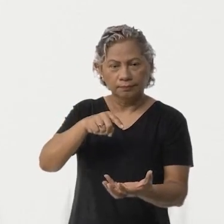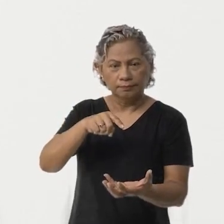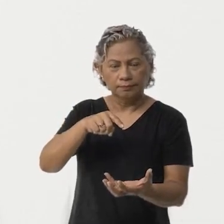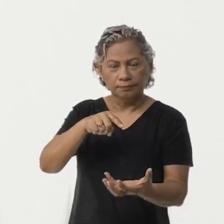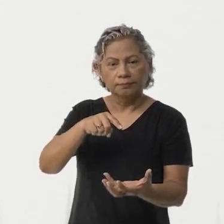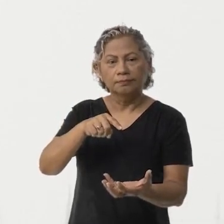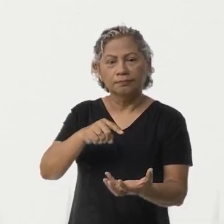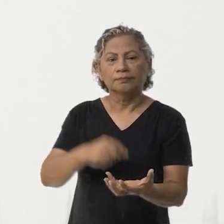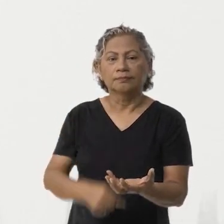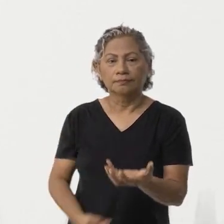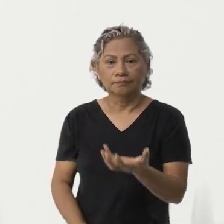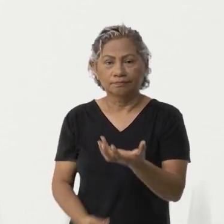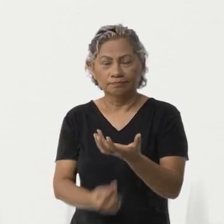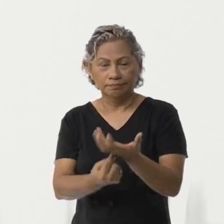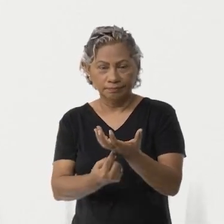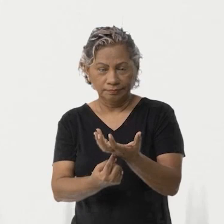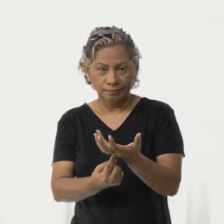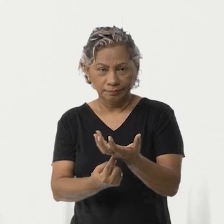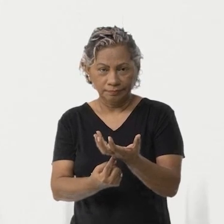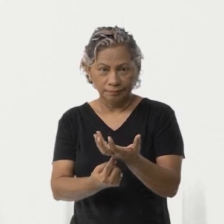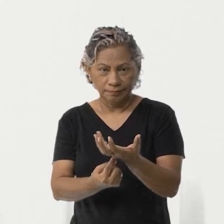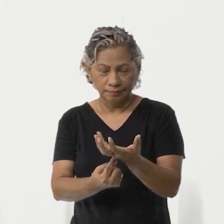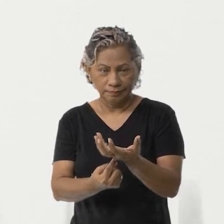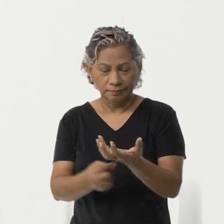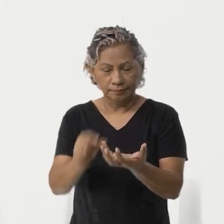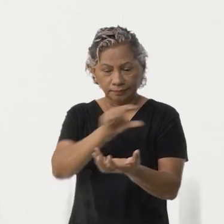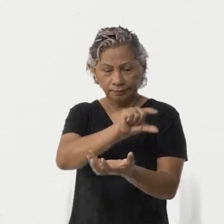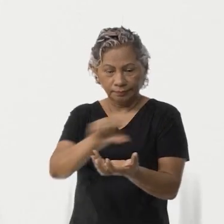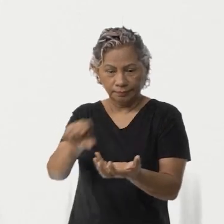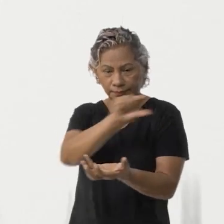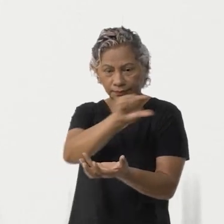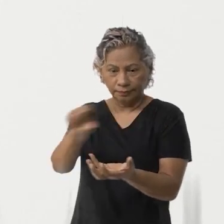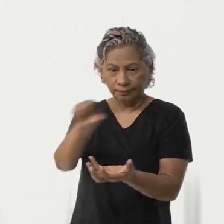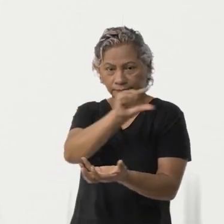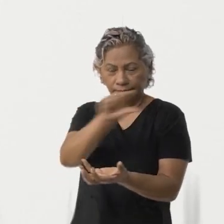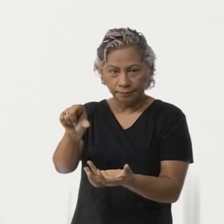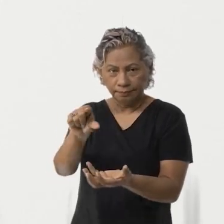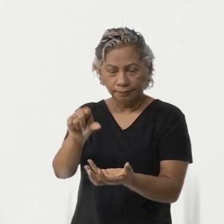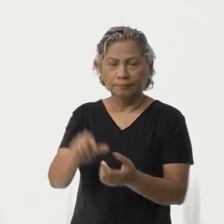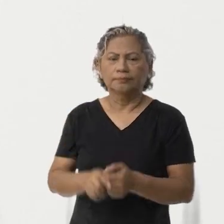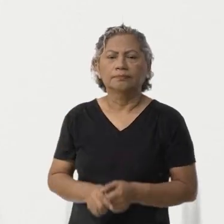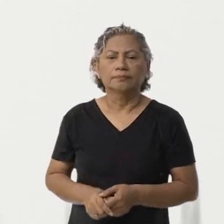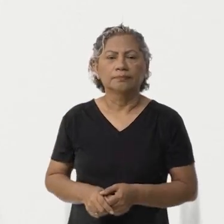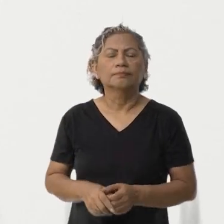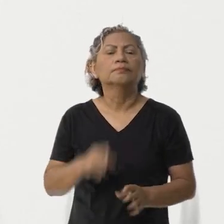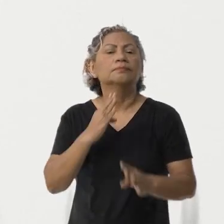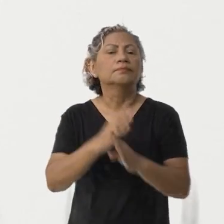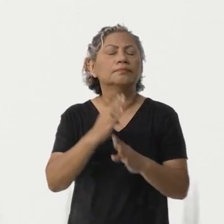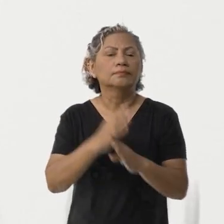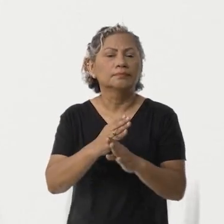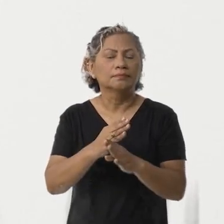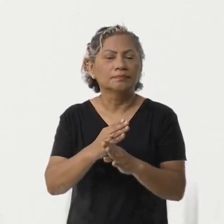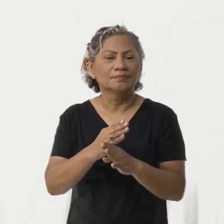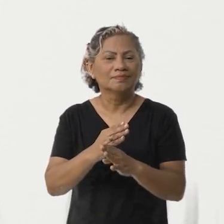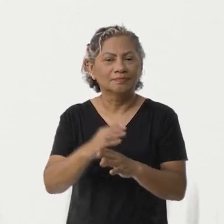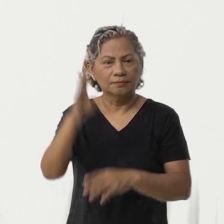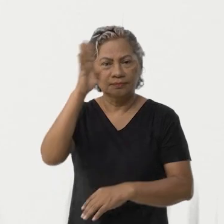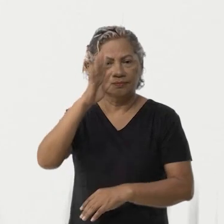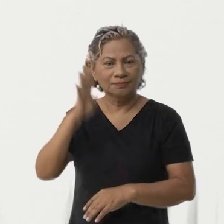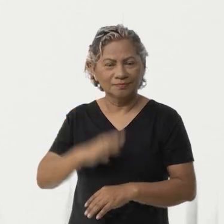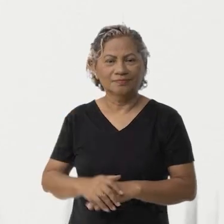polar antártica ou zona glacial antártica. Onde é que está o Brasil? Lembra?